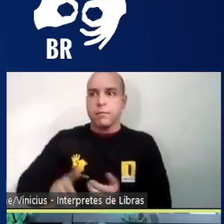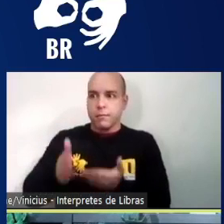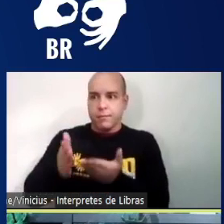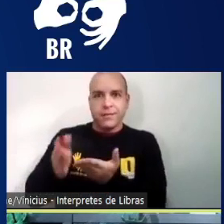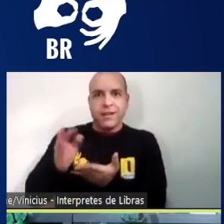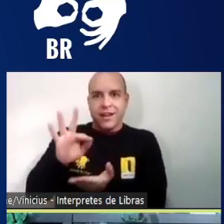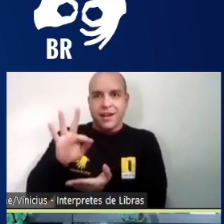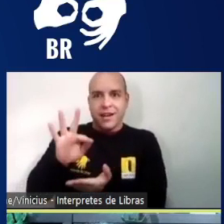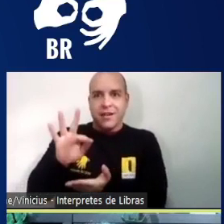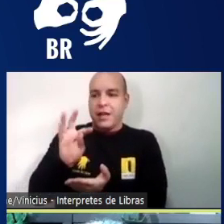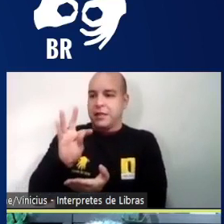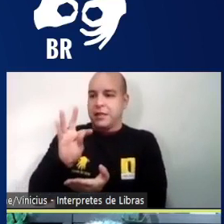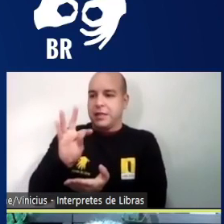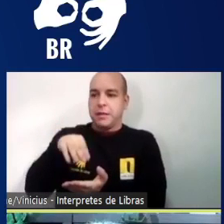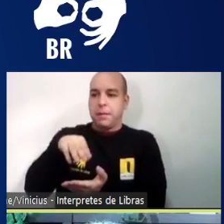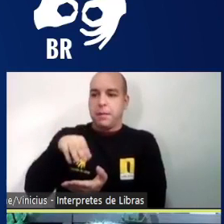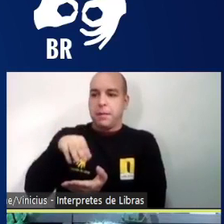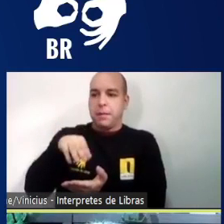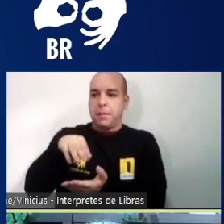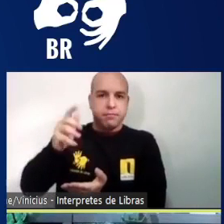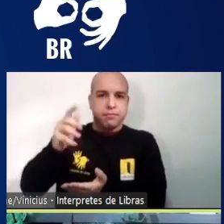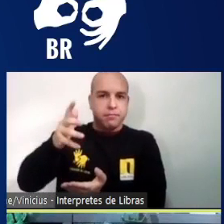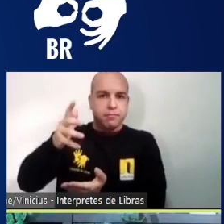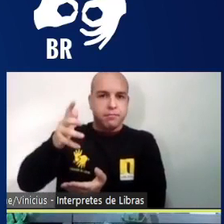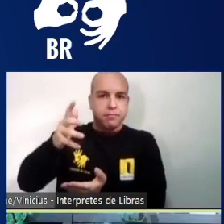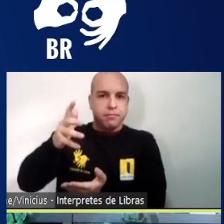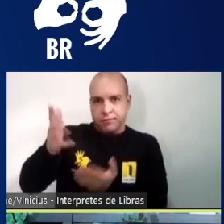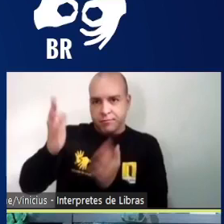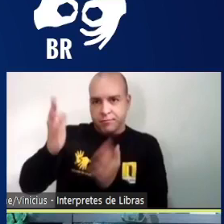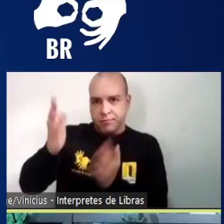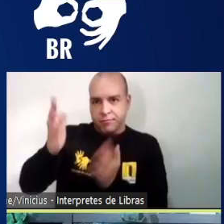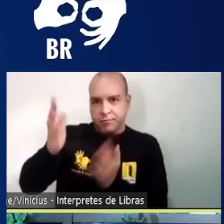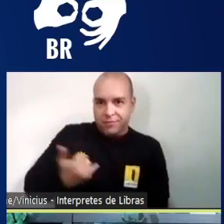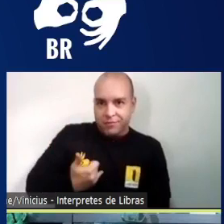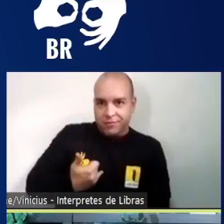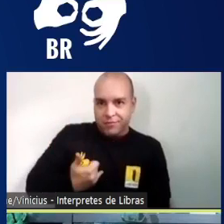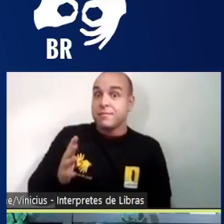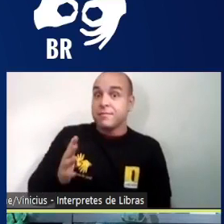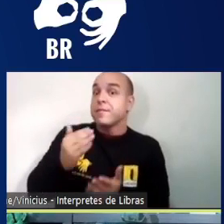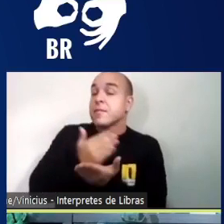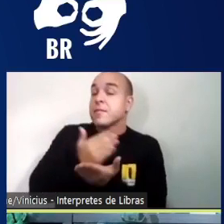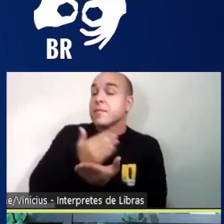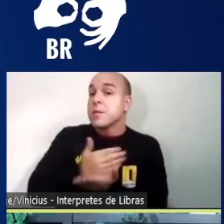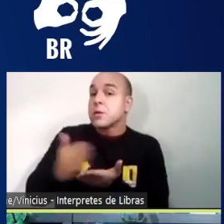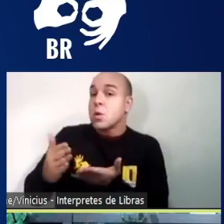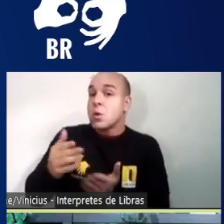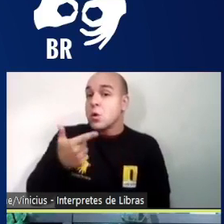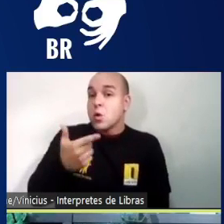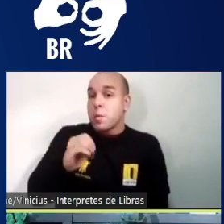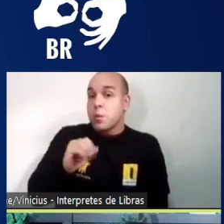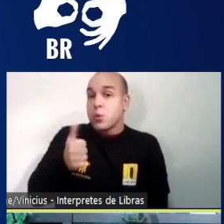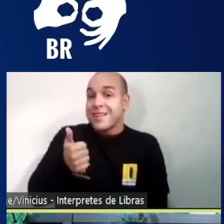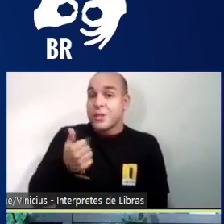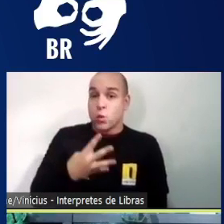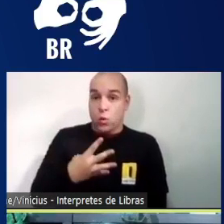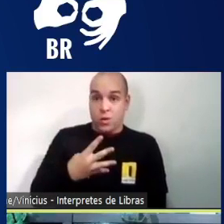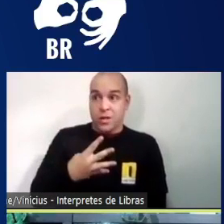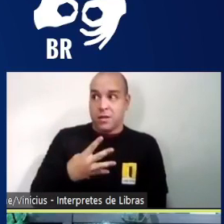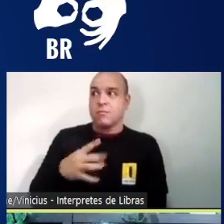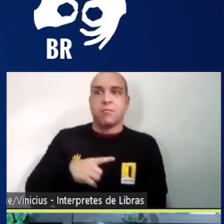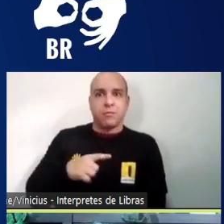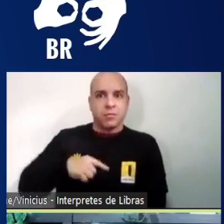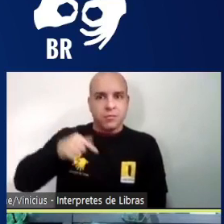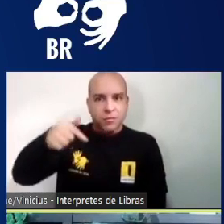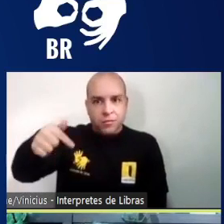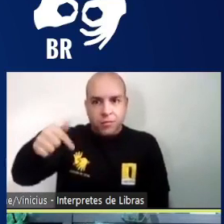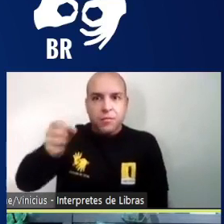desde 2014, minha querida, que a Unileu se tornou um centro do Programa de Oportunidades